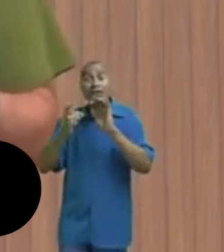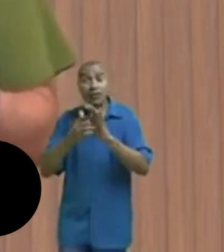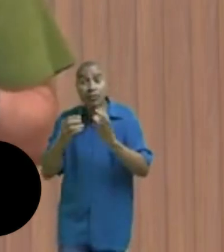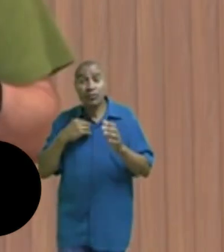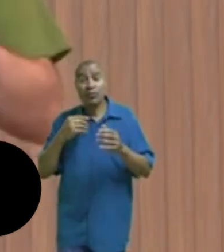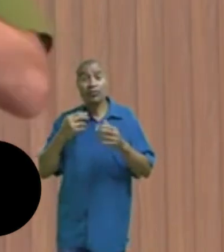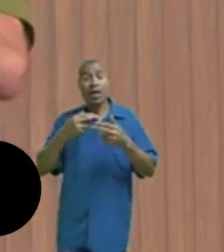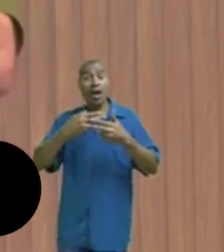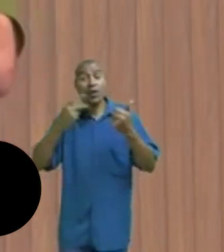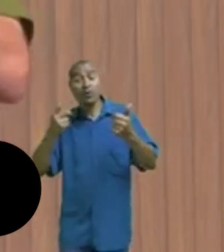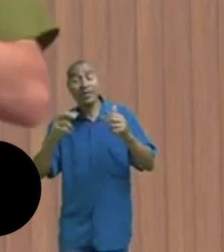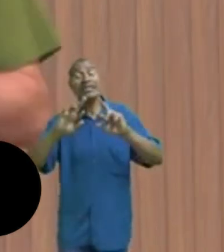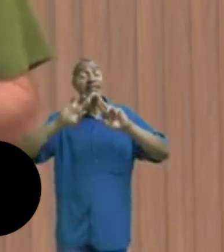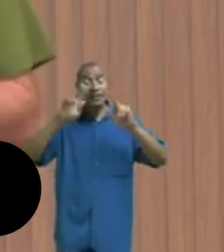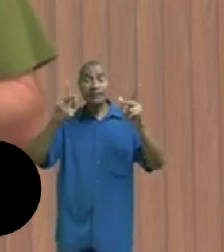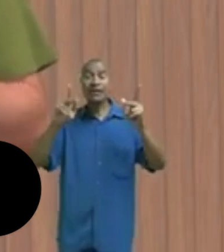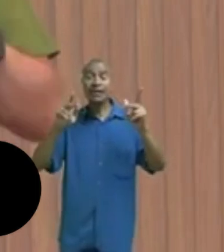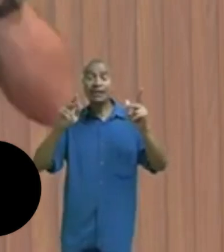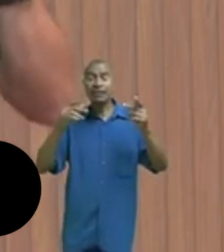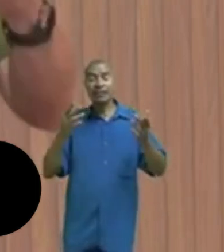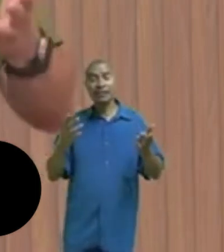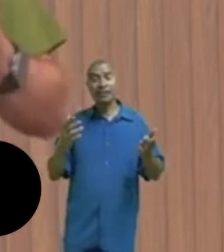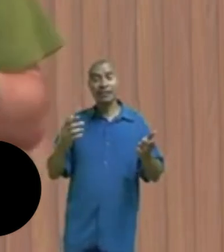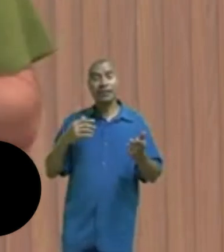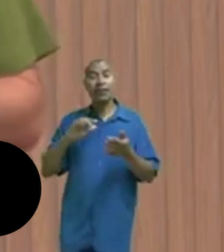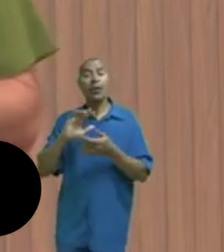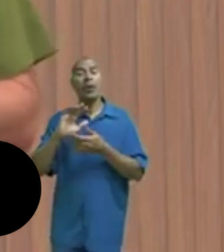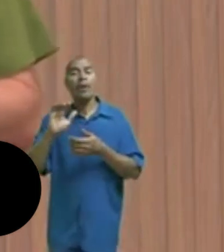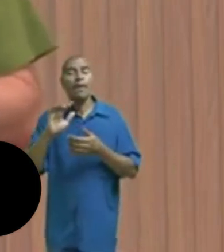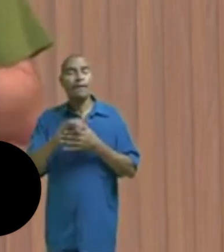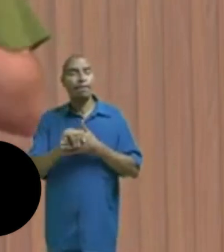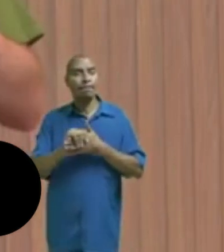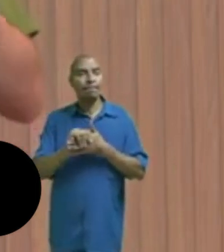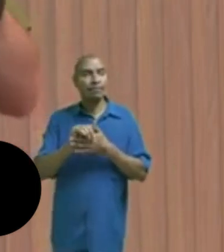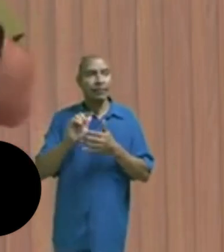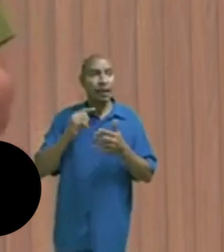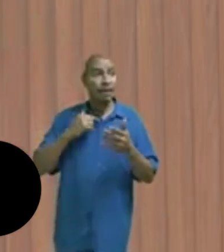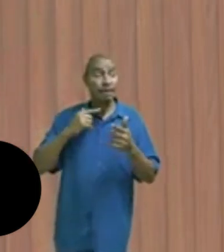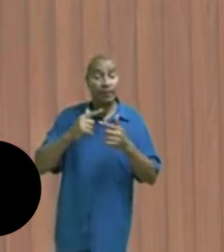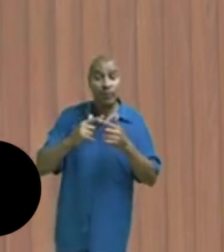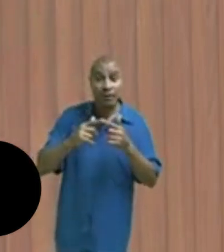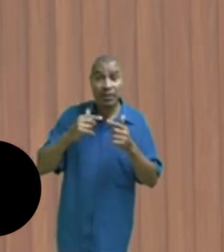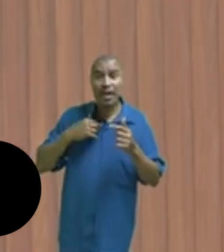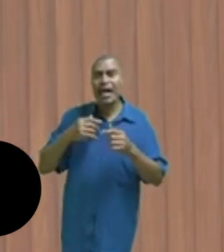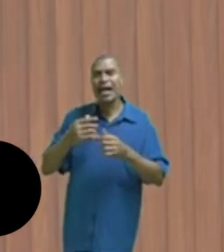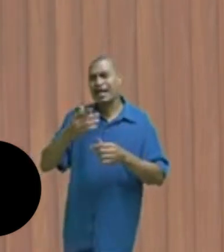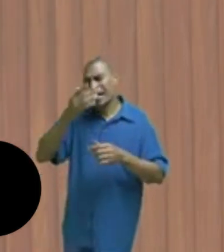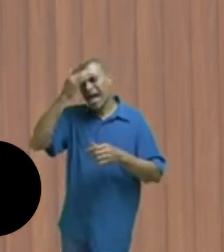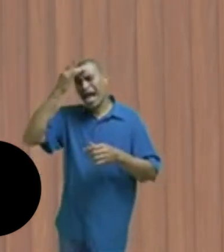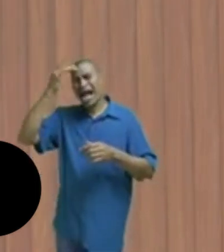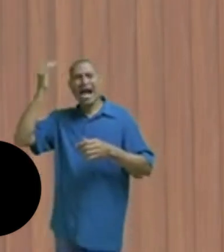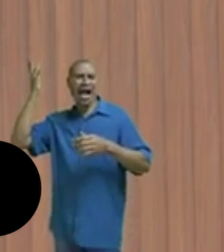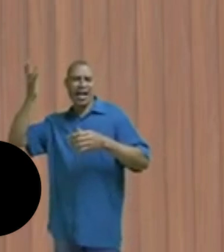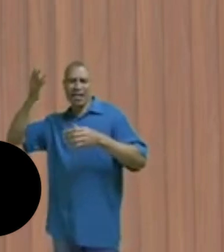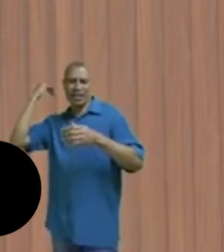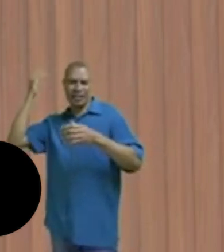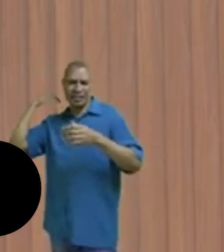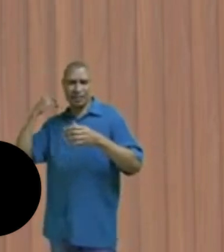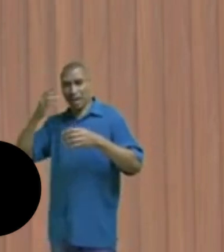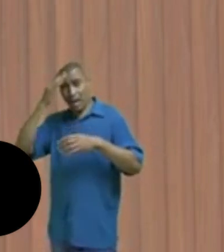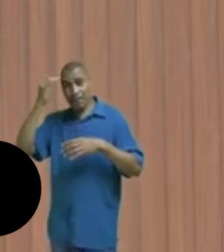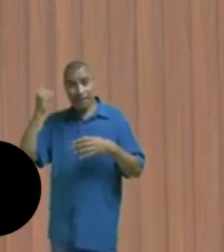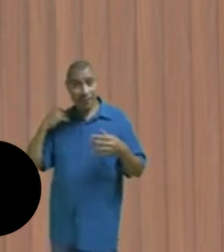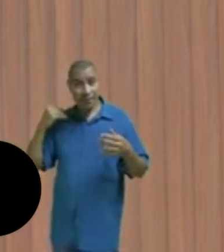obediência, para o serviço, para o mérito humano, para a prática religiosa num bom sentido,